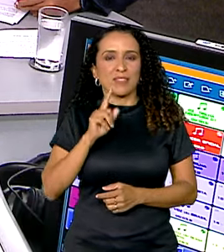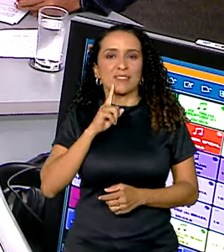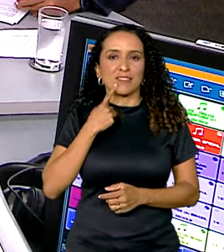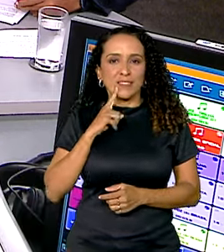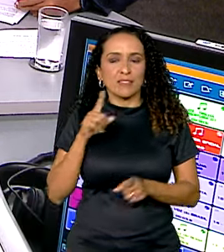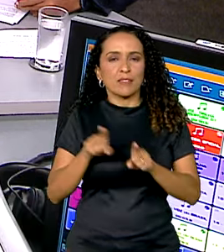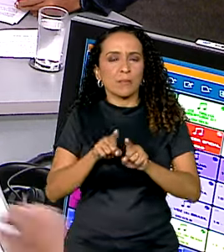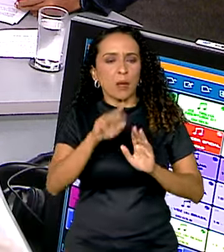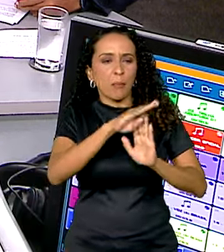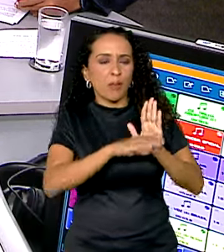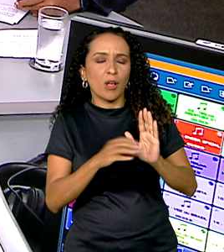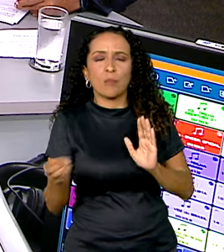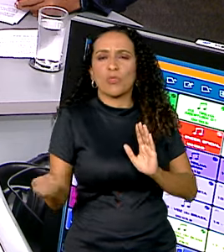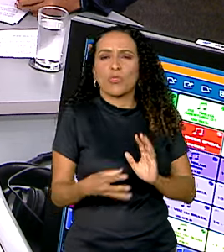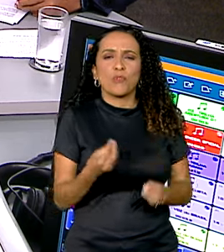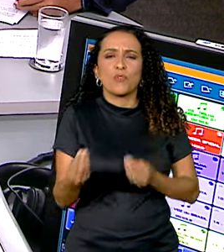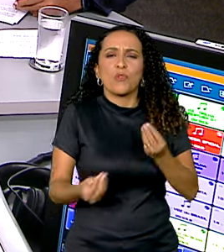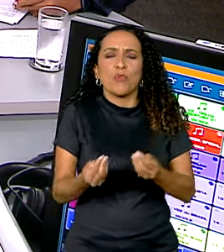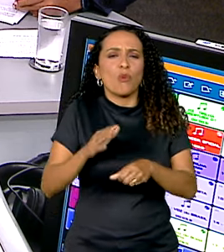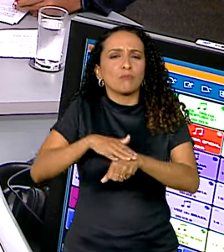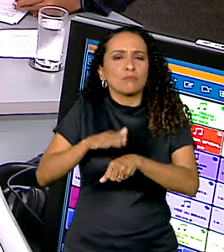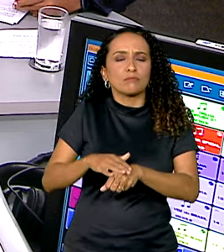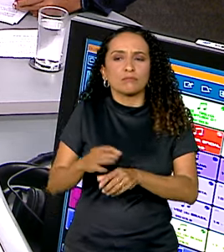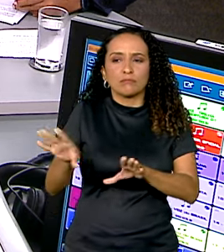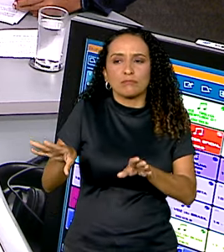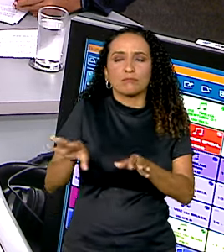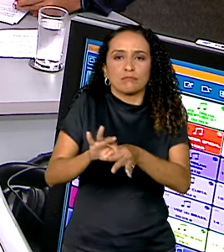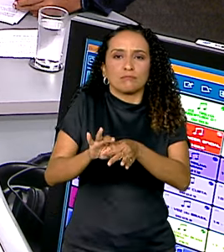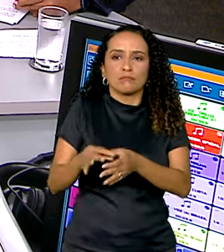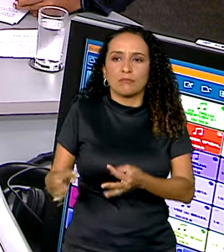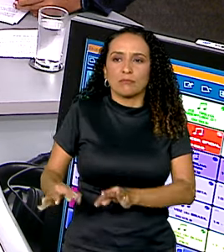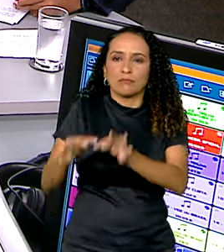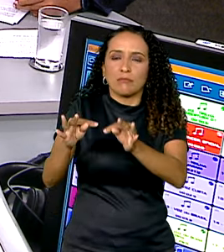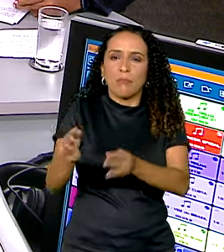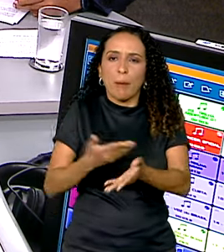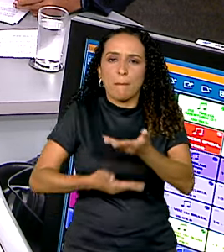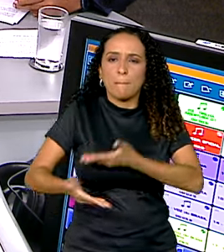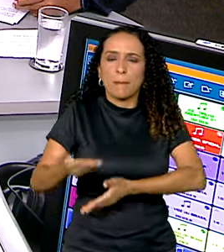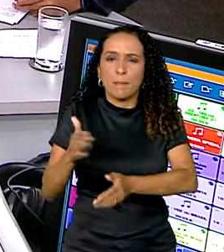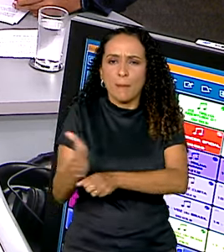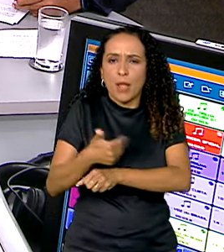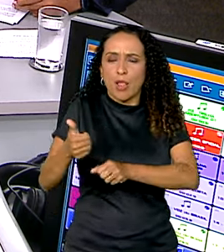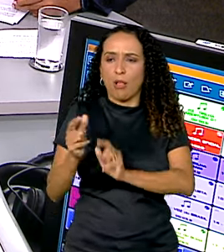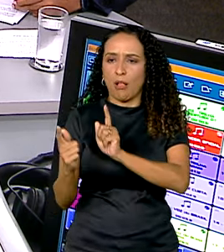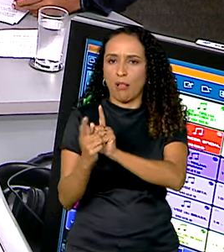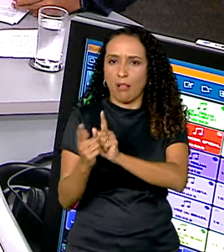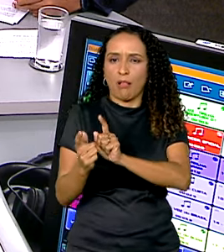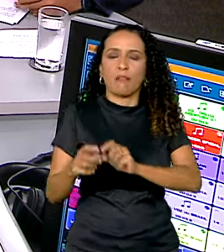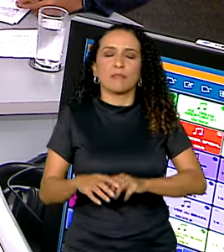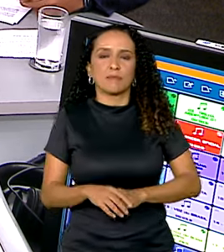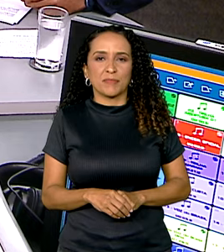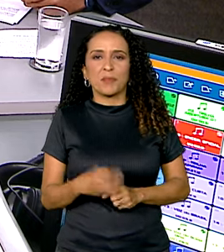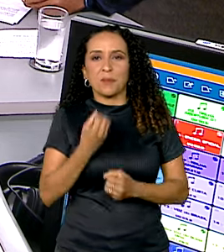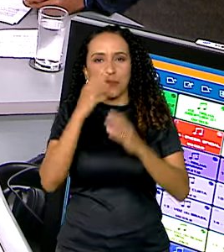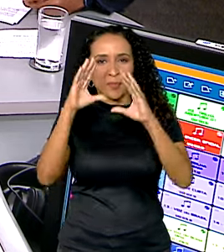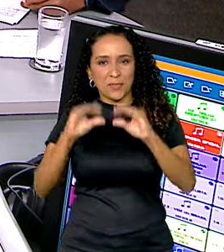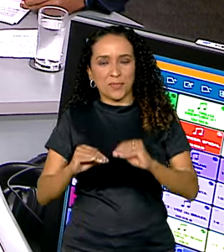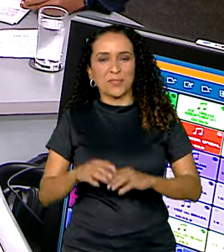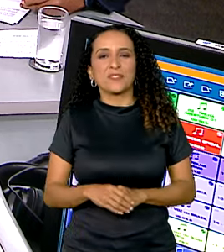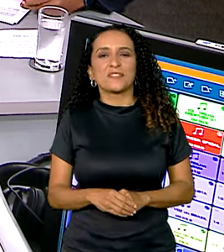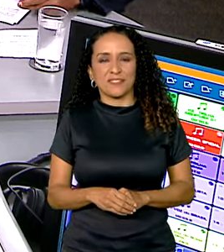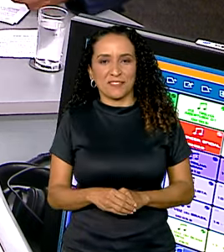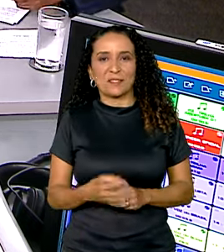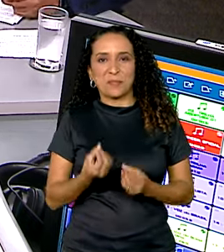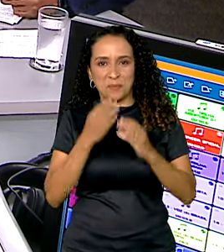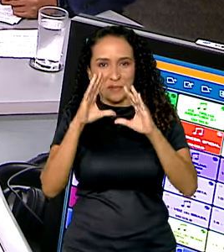programa e como ele vai funcionar, integrando tecnologia e melhoria da capacidade de atendimento na rede básica de saúde. Boa noite, ministra. Muito